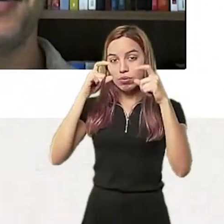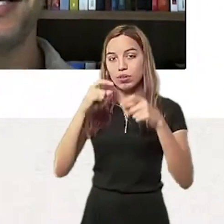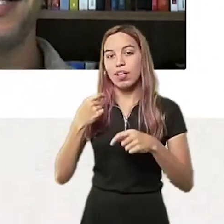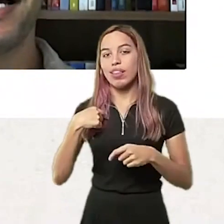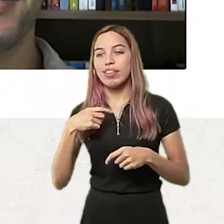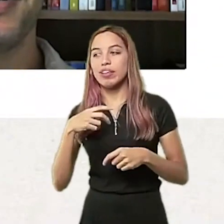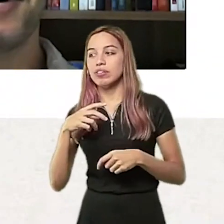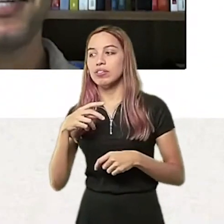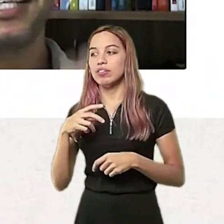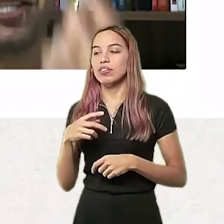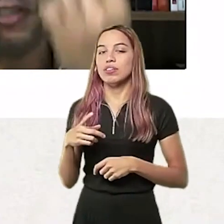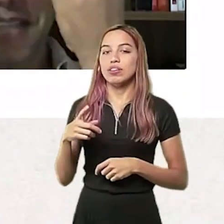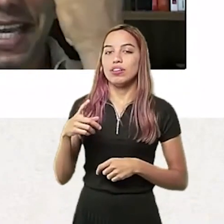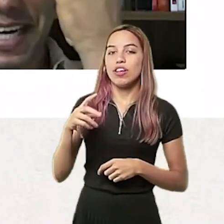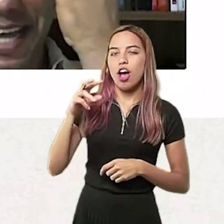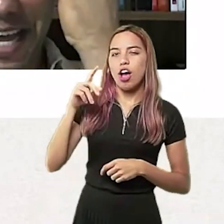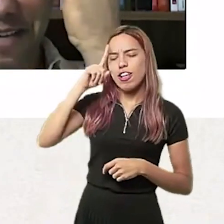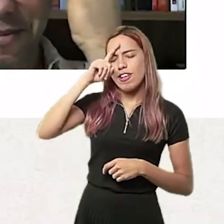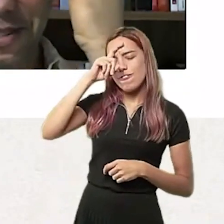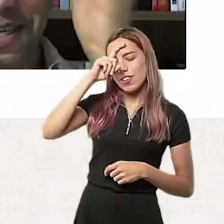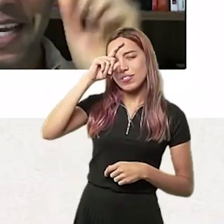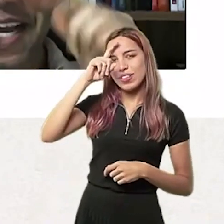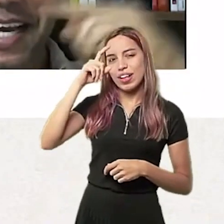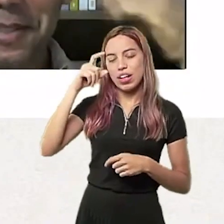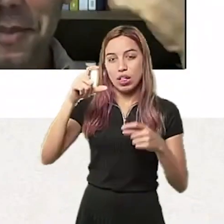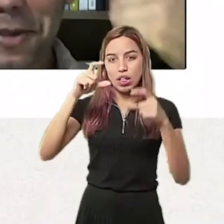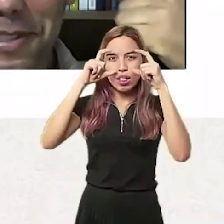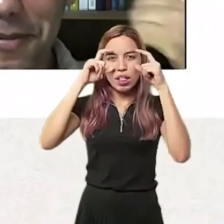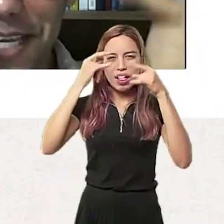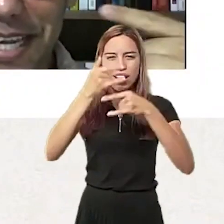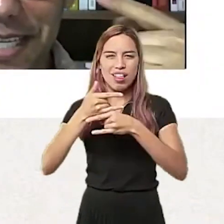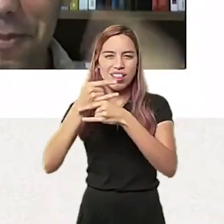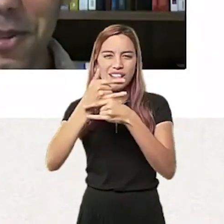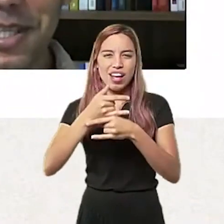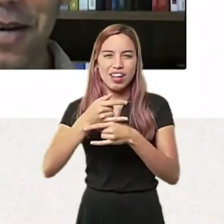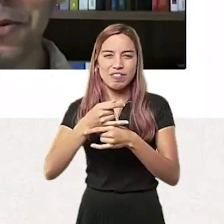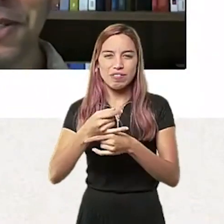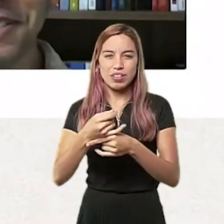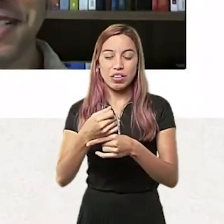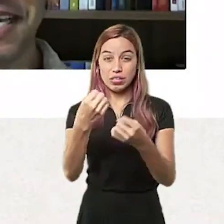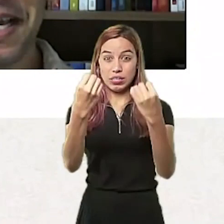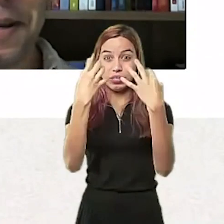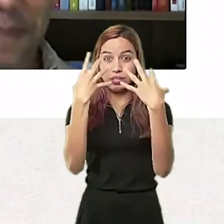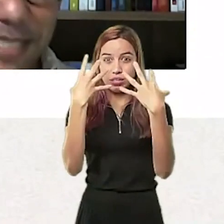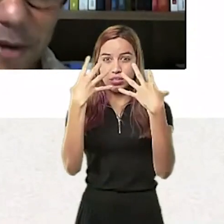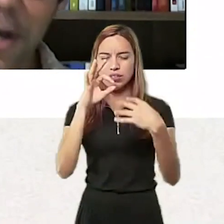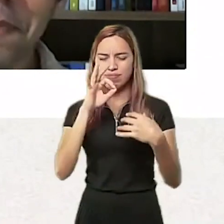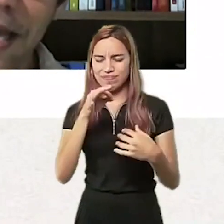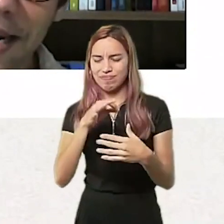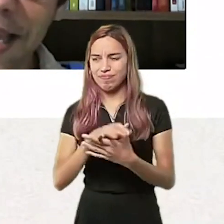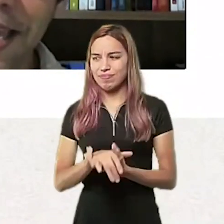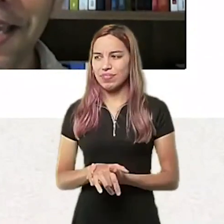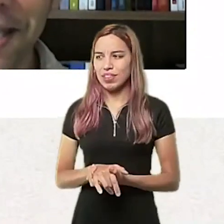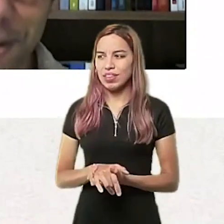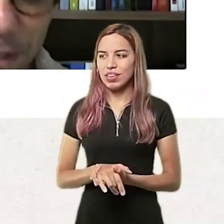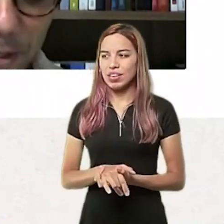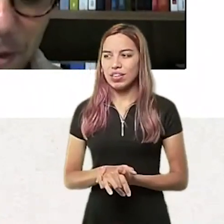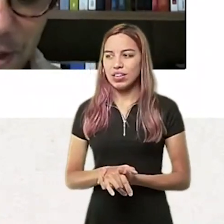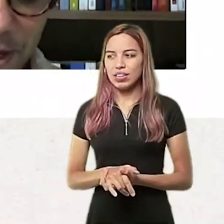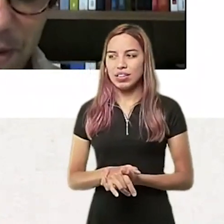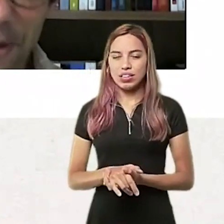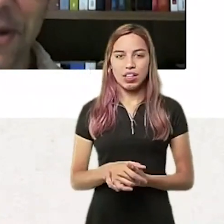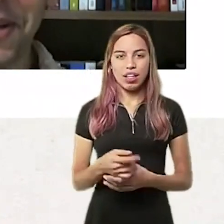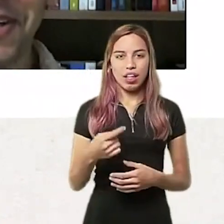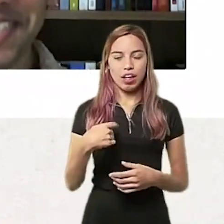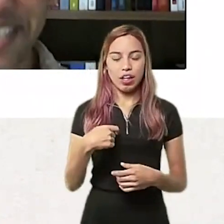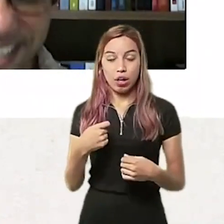dá um brilho danado, né? Quando a gente está em live, as pessoas veem aqui muita luz. Dá um reflexo. Mas agora, para ler, eu tenho